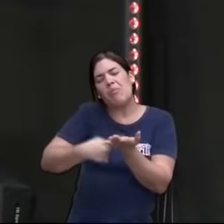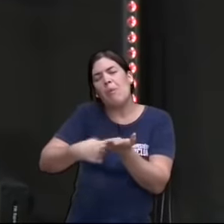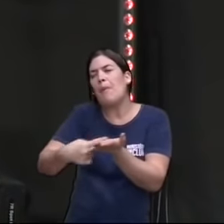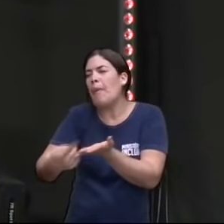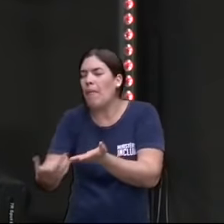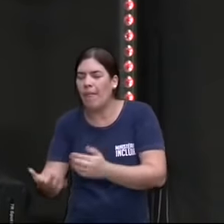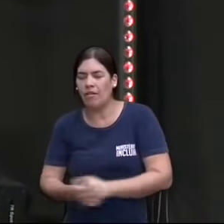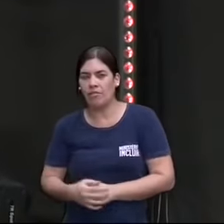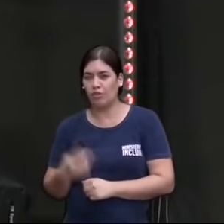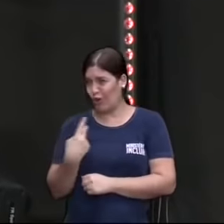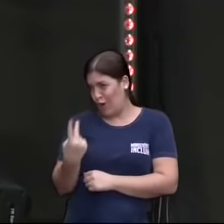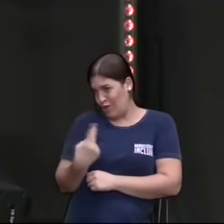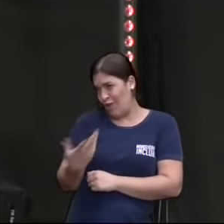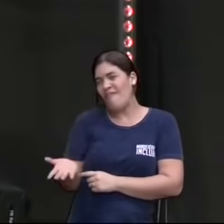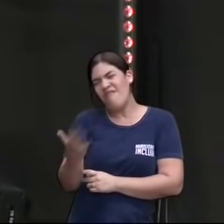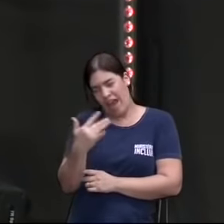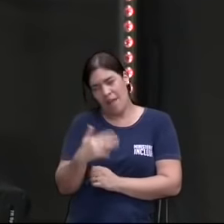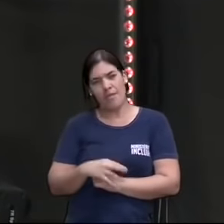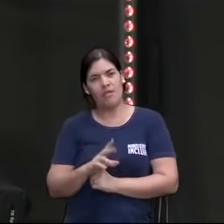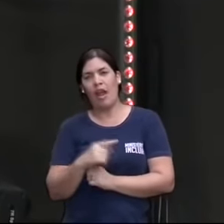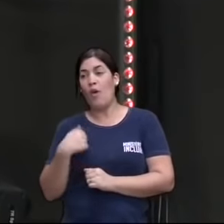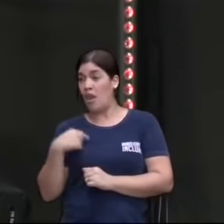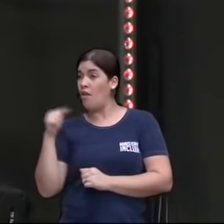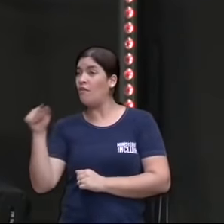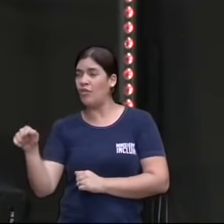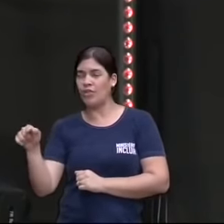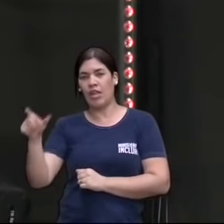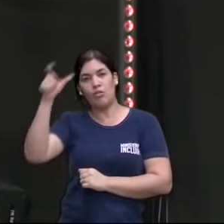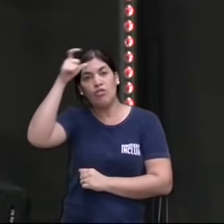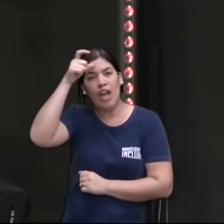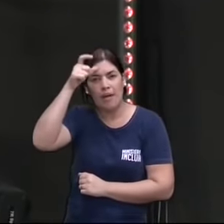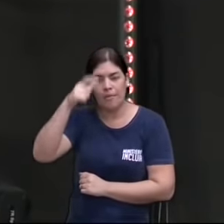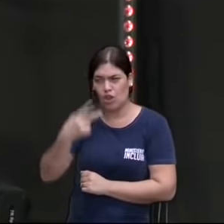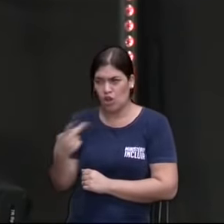Só nós dois, fulano? Não, eu, você e o diabo.